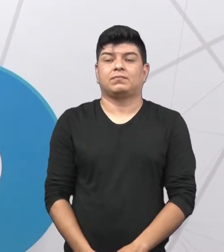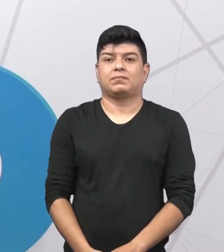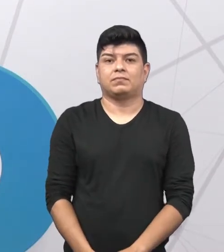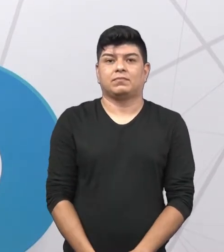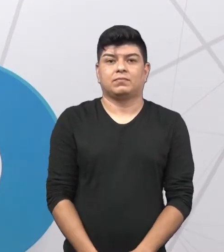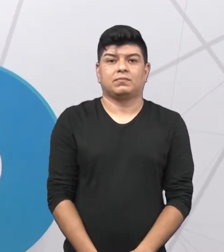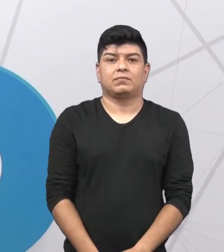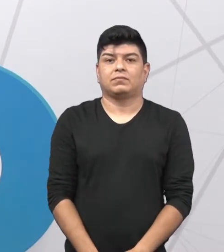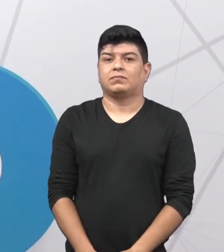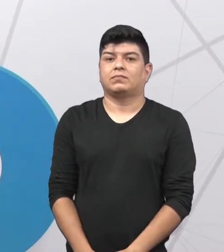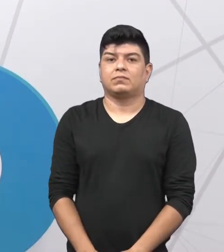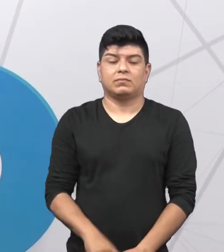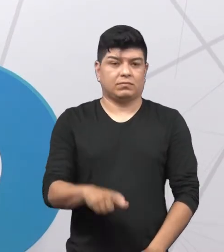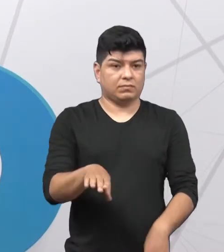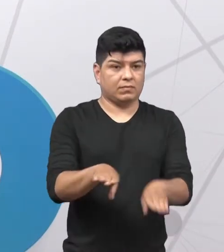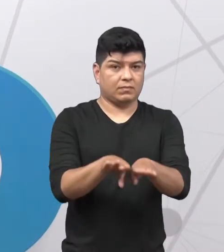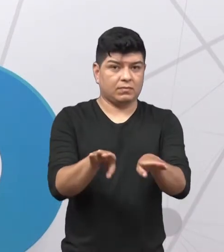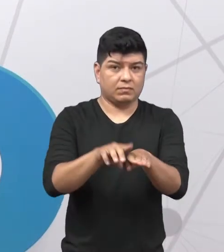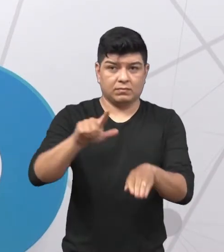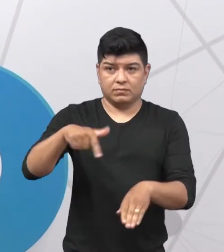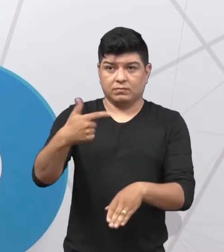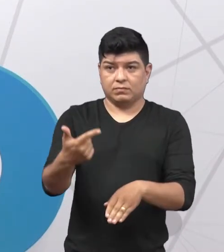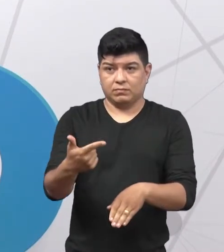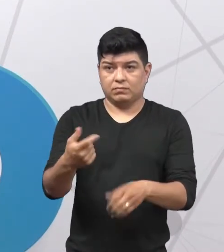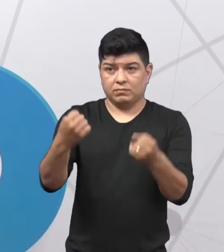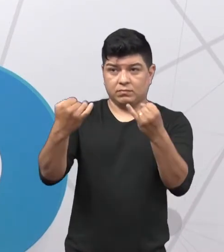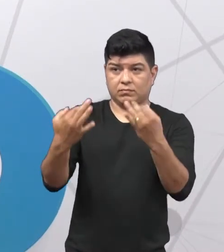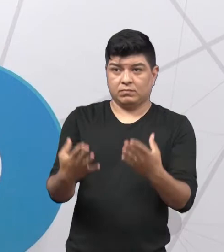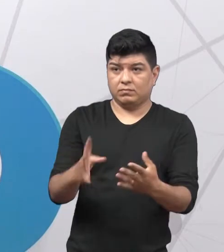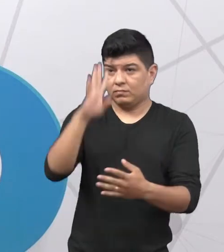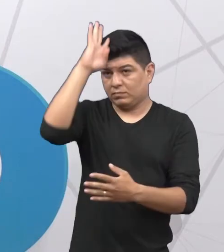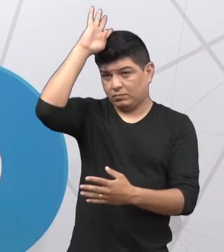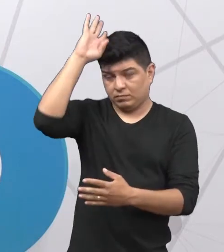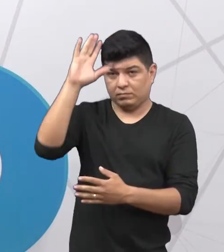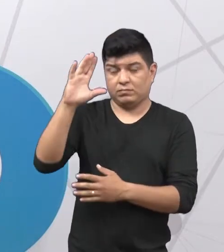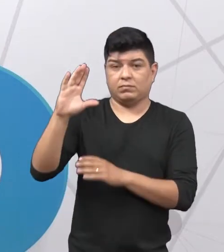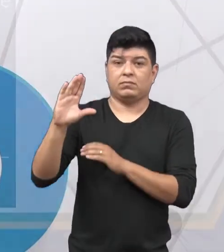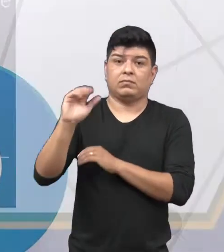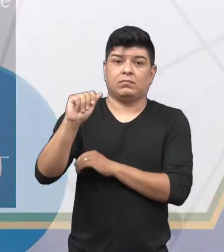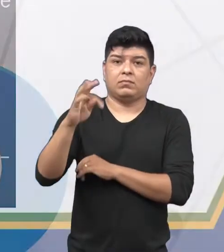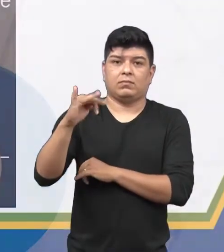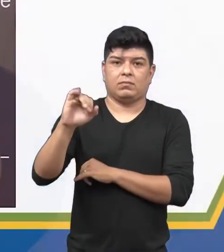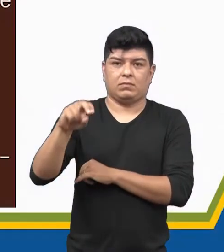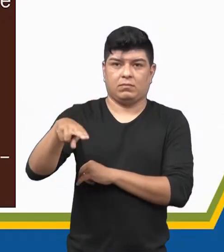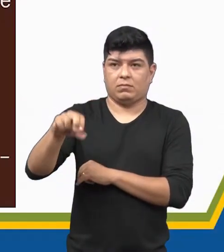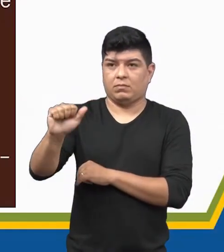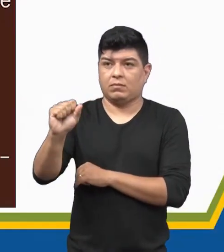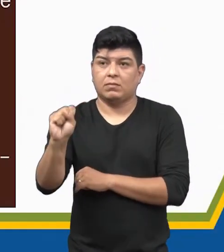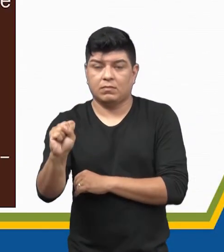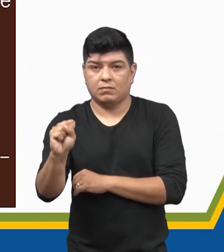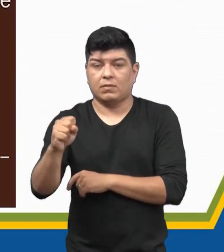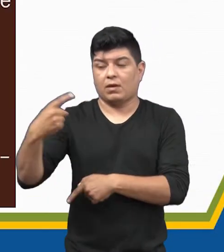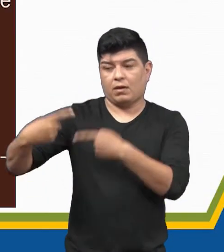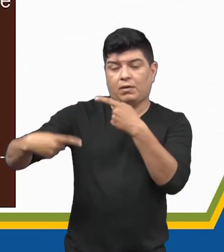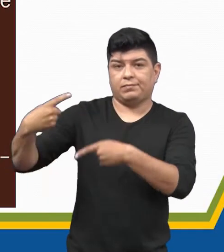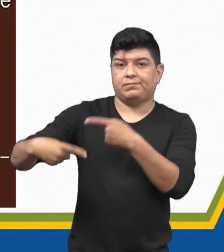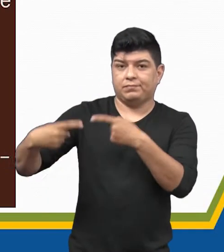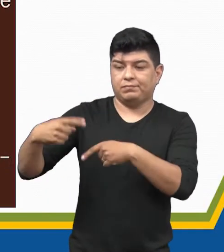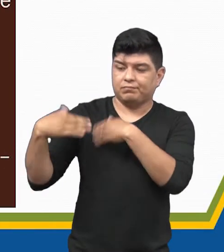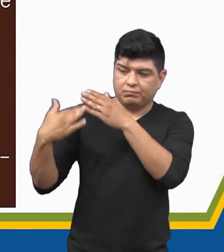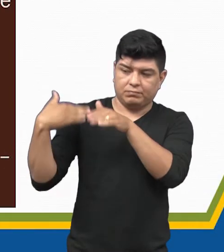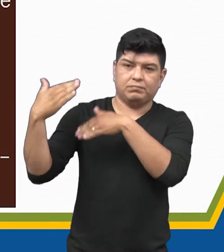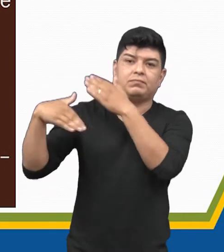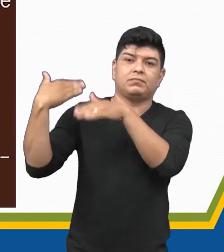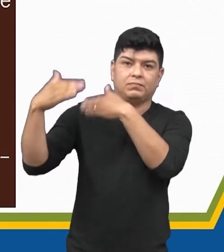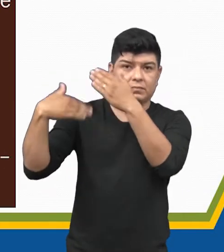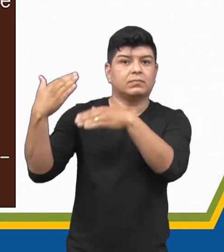E aí nós temos também outros sistemas, como eu falei, Esparta e Atenas. A questão política também foi se